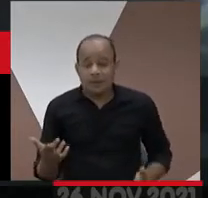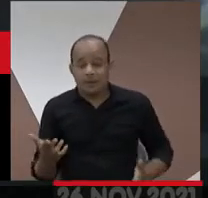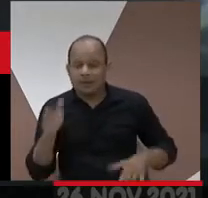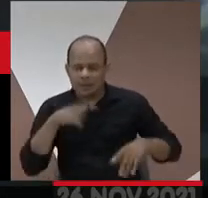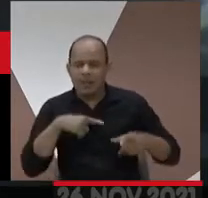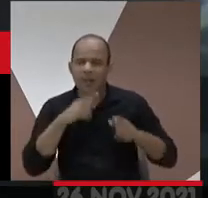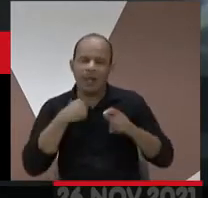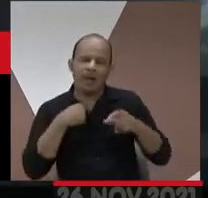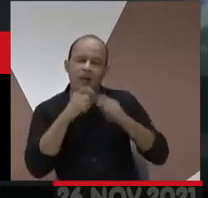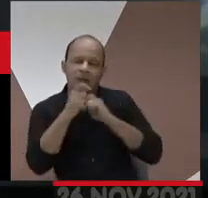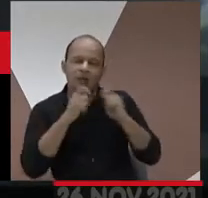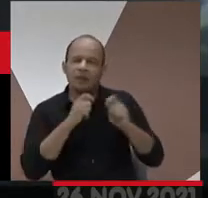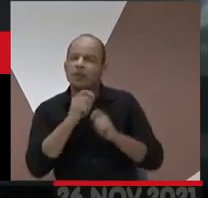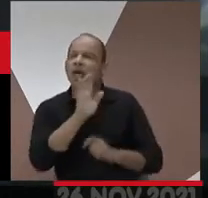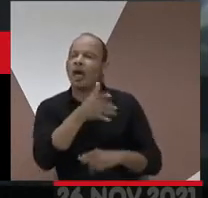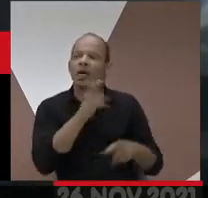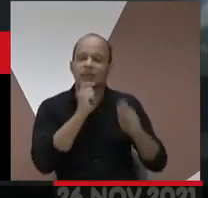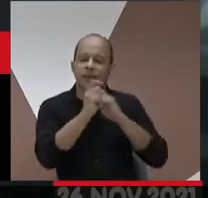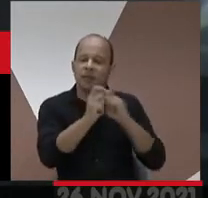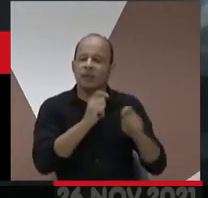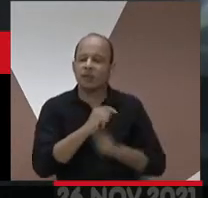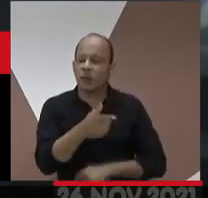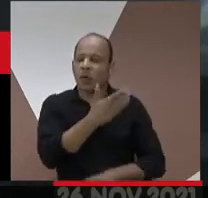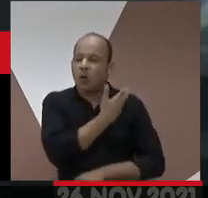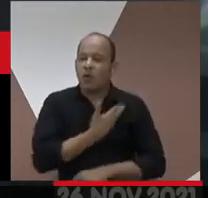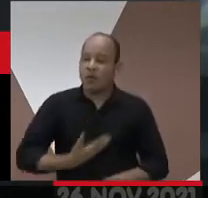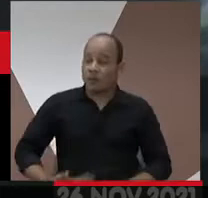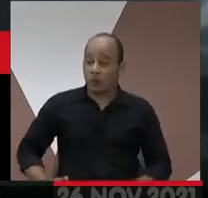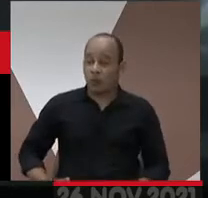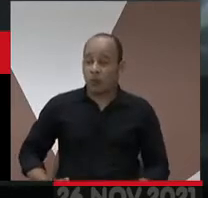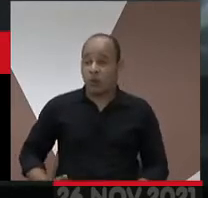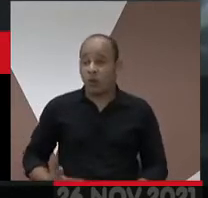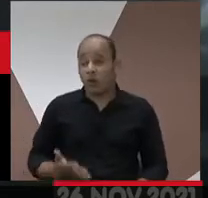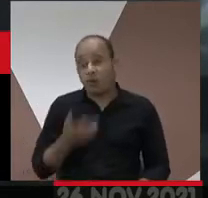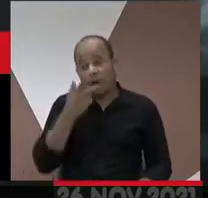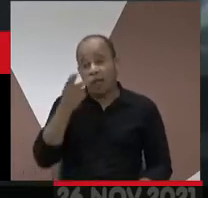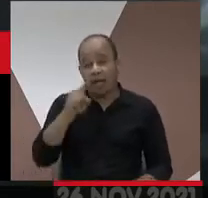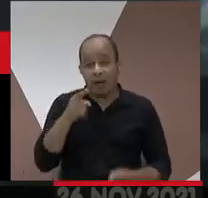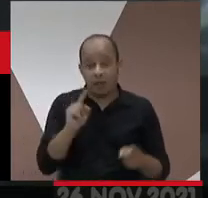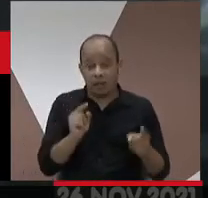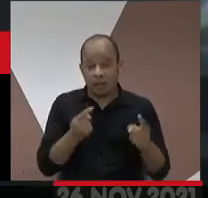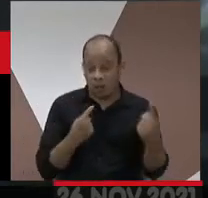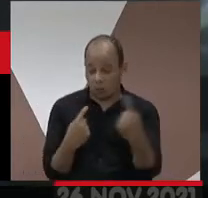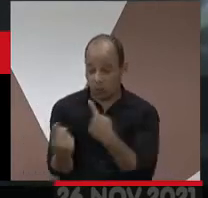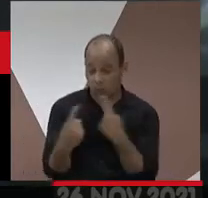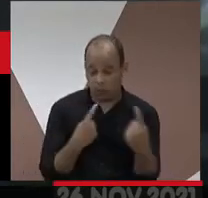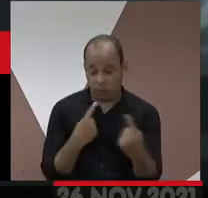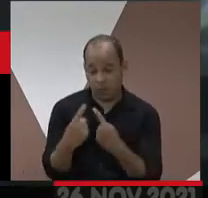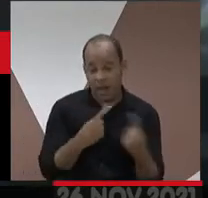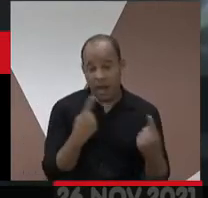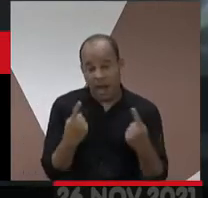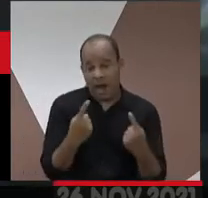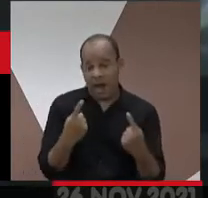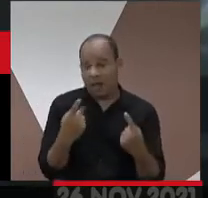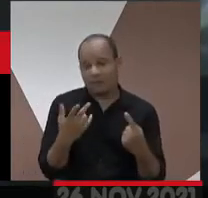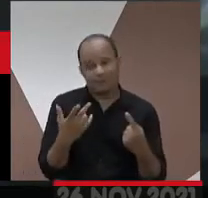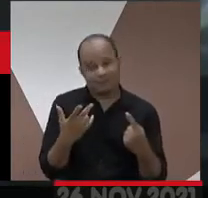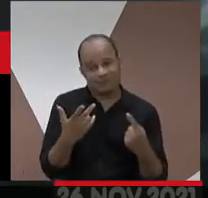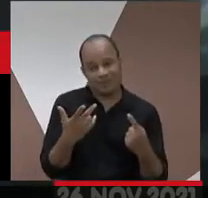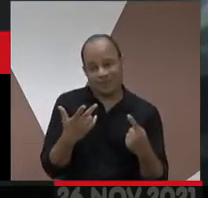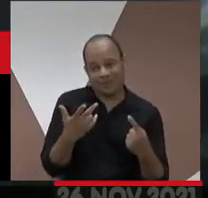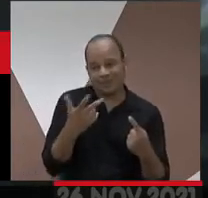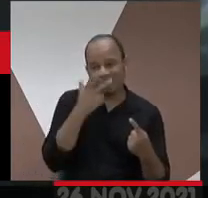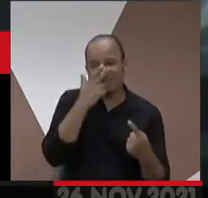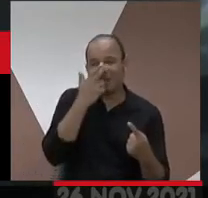ao governador diz que são conexões aleatórias. Fique atento, governador, de aleatório não há nada.